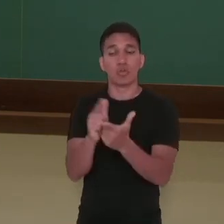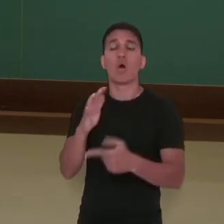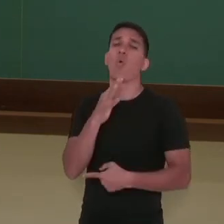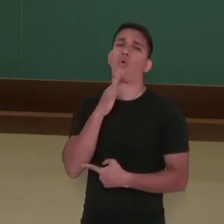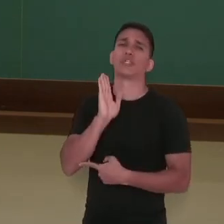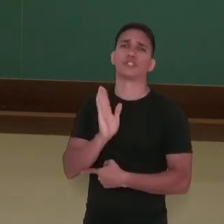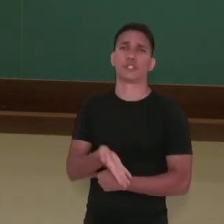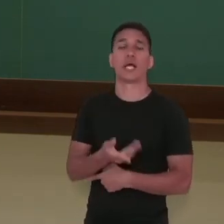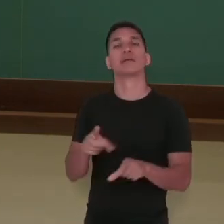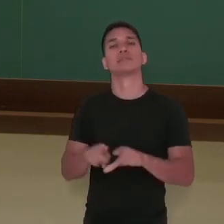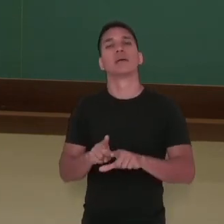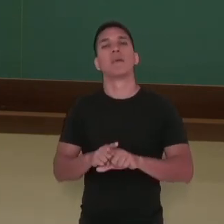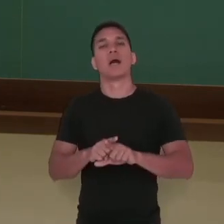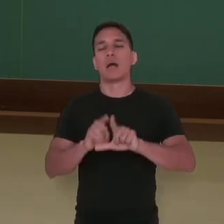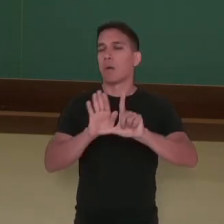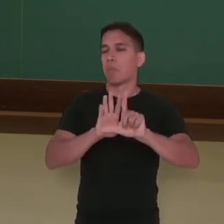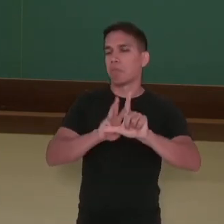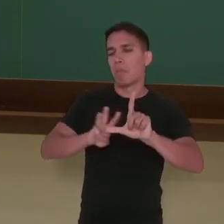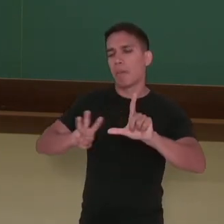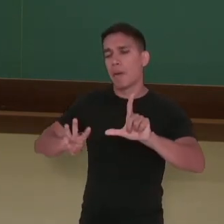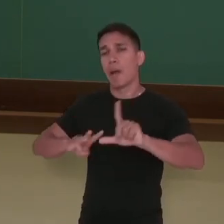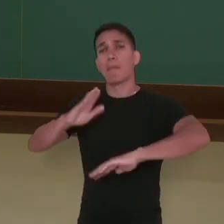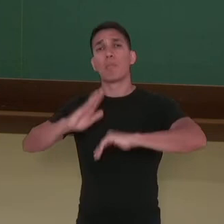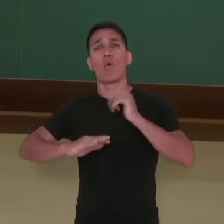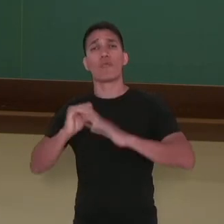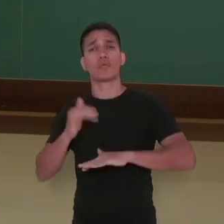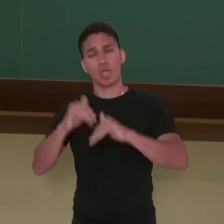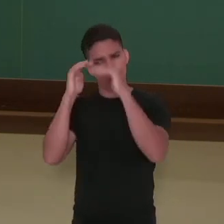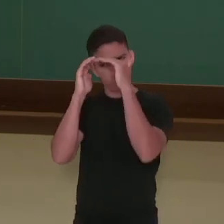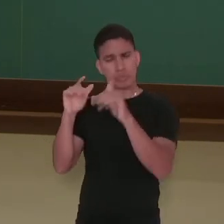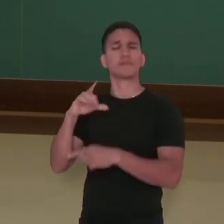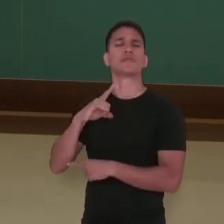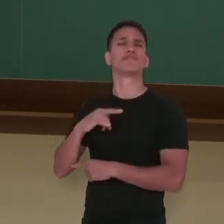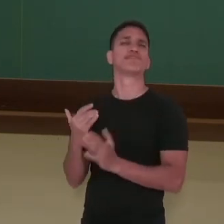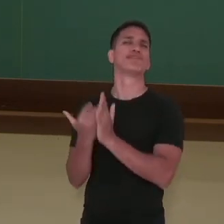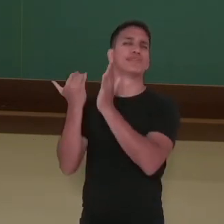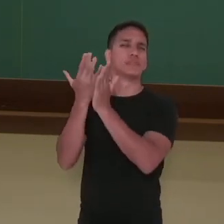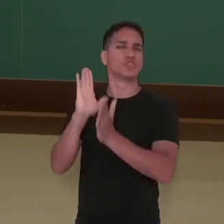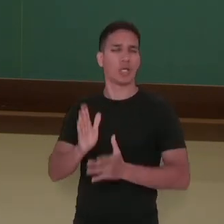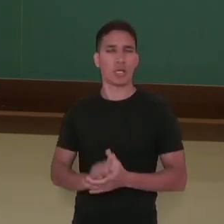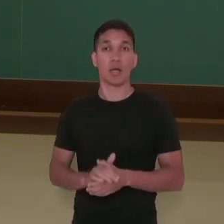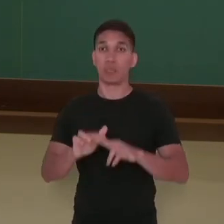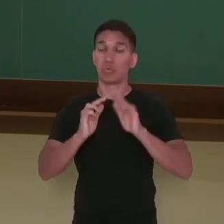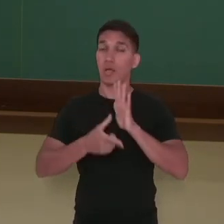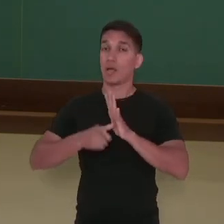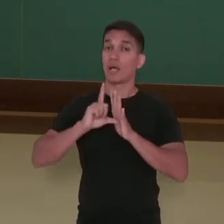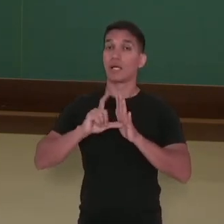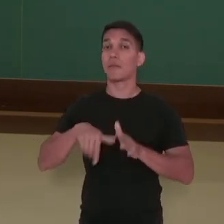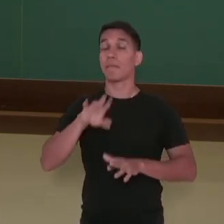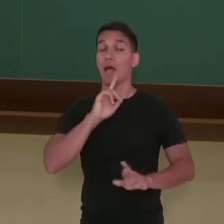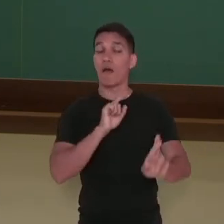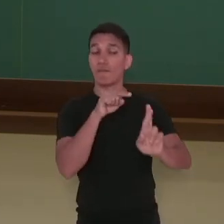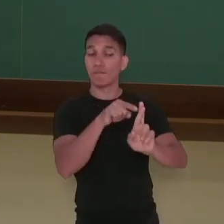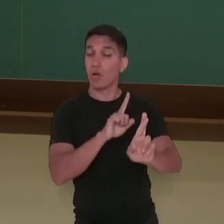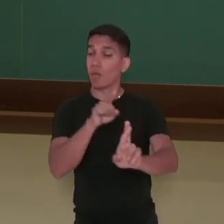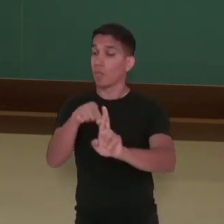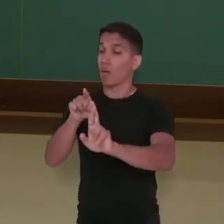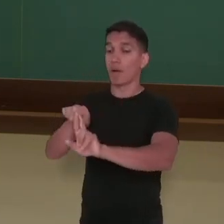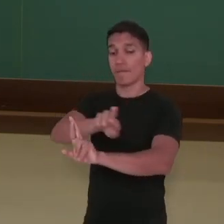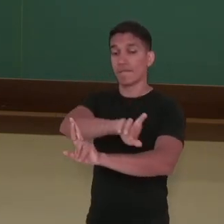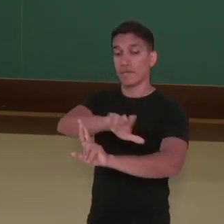de profissionais respeitados. Também é importante pesquisar se mais de uma fonte publicou a